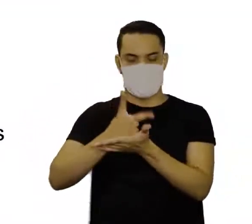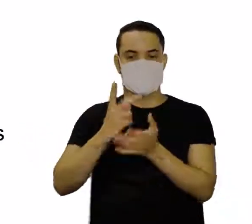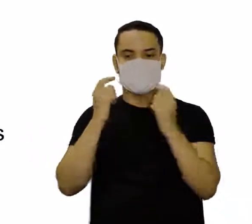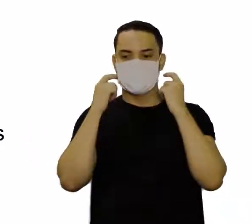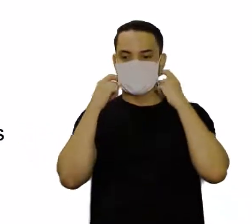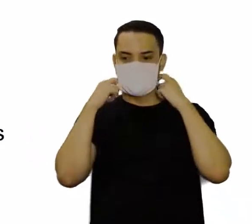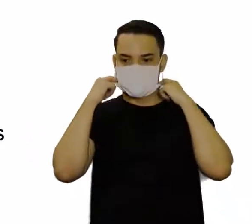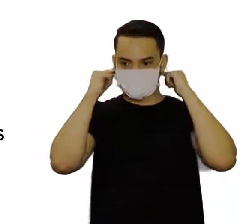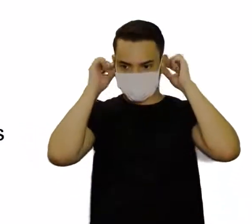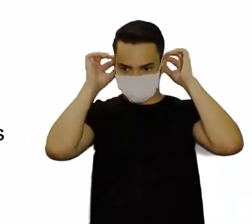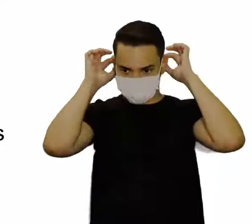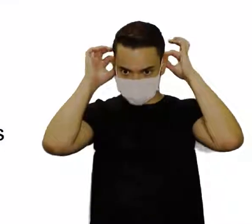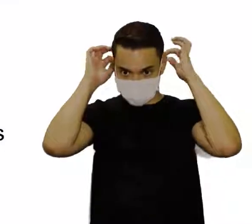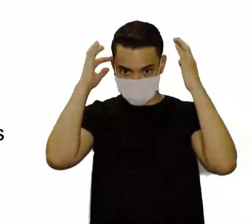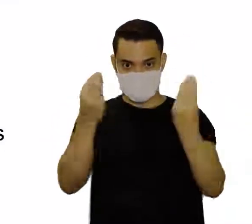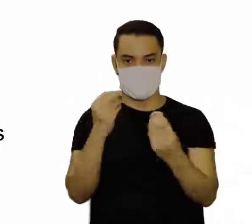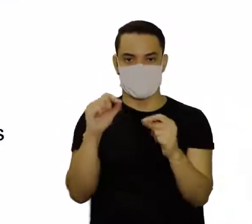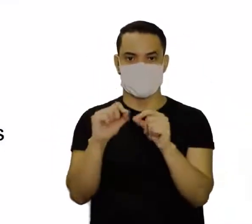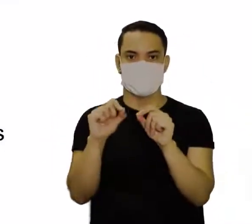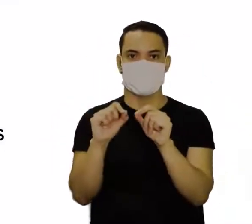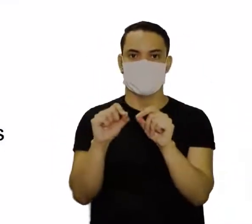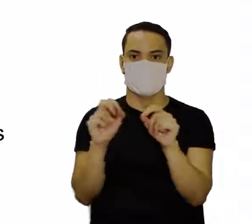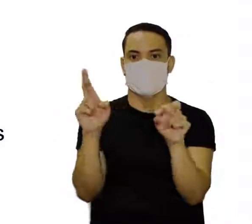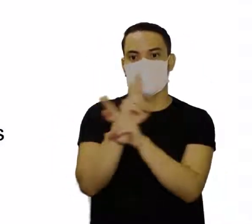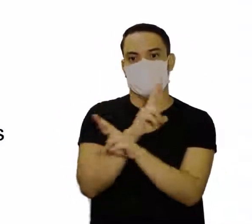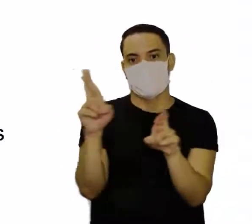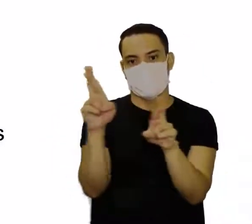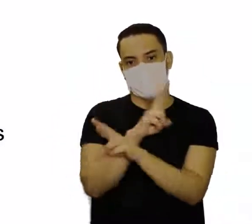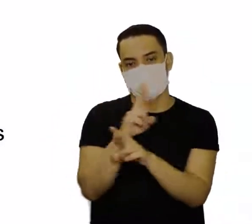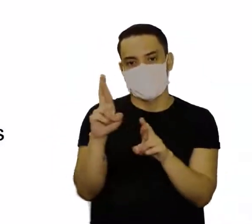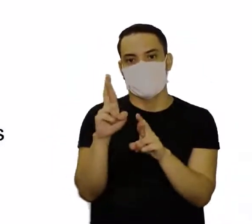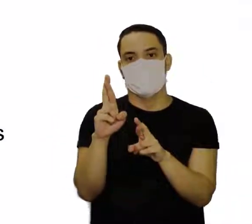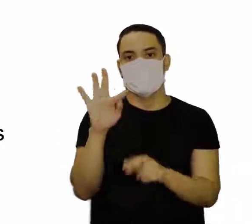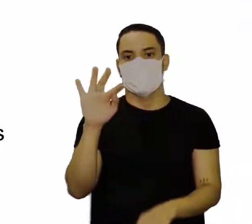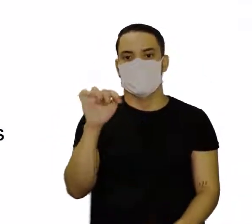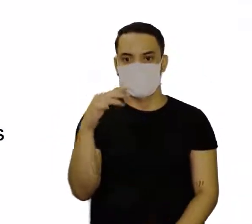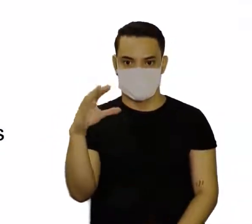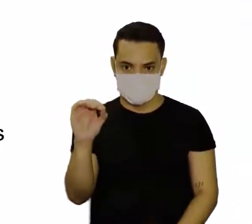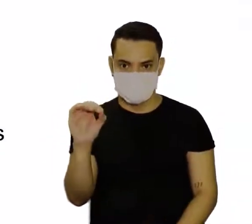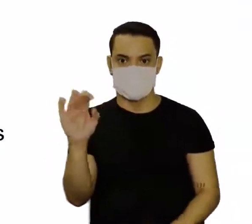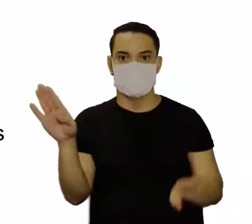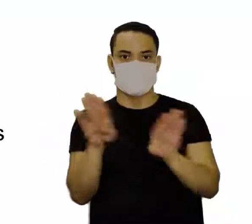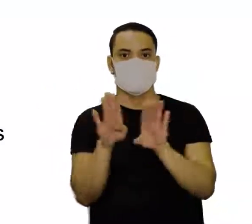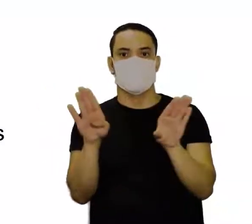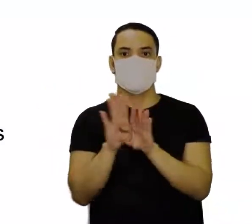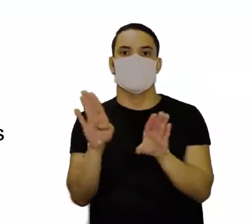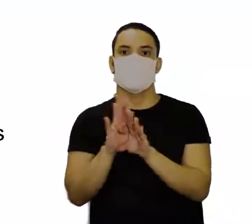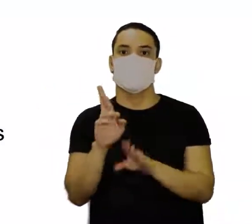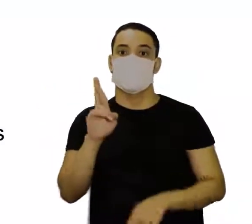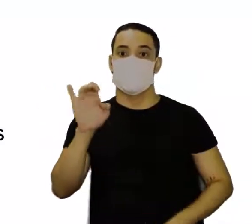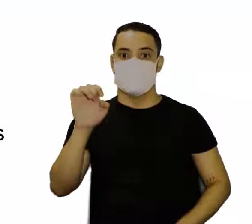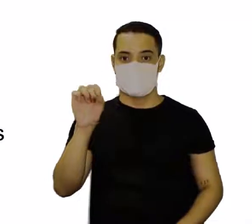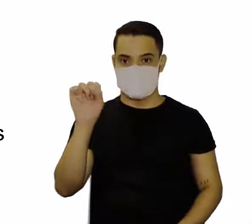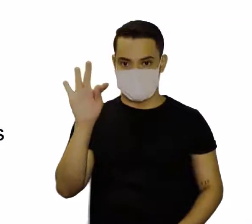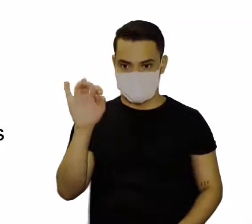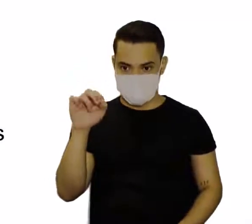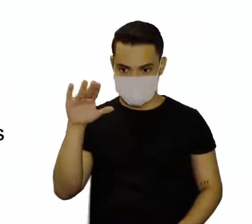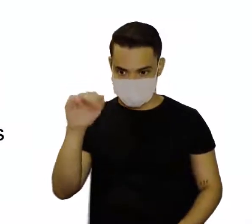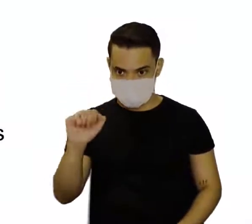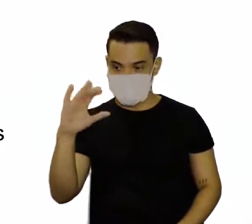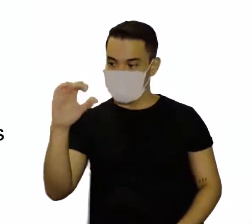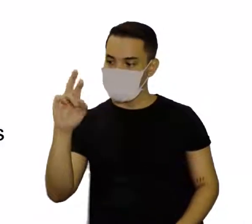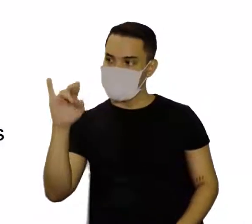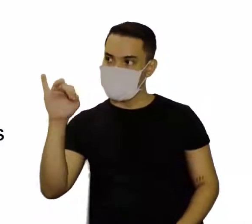Como eu posso relacionar tensão, resistência e corrente? É só eu dizer que a tensão